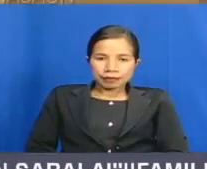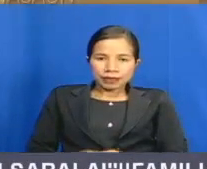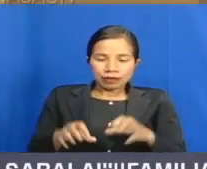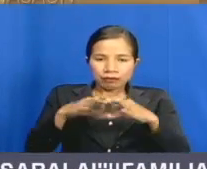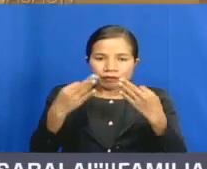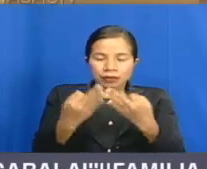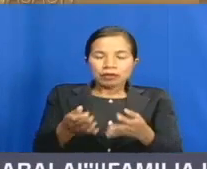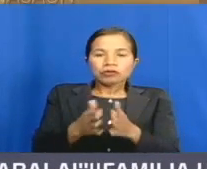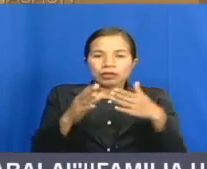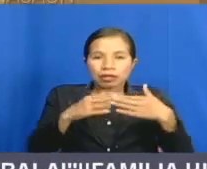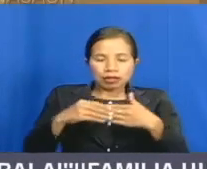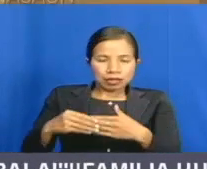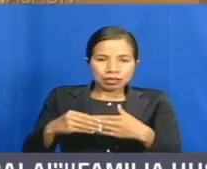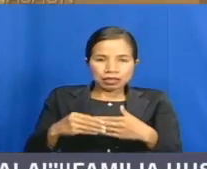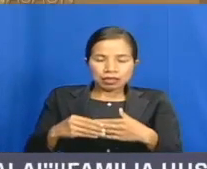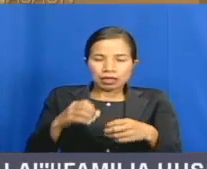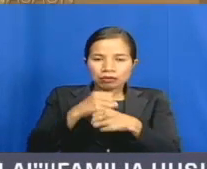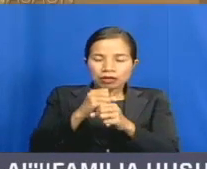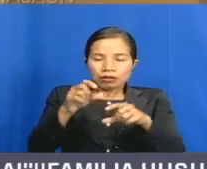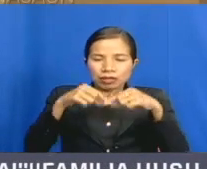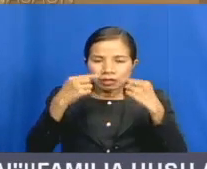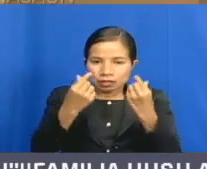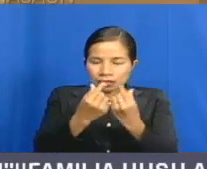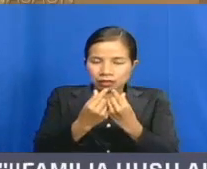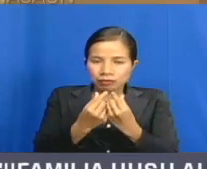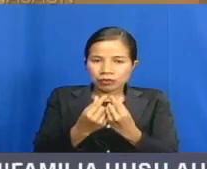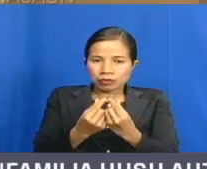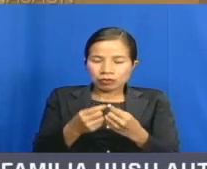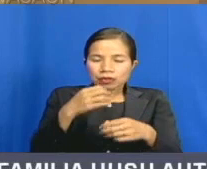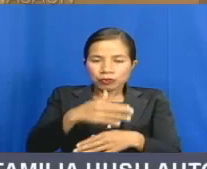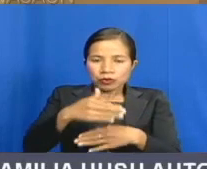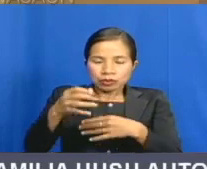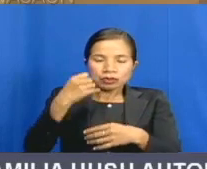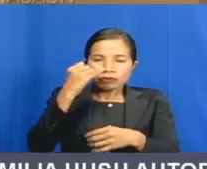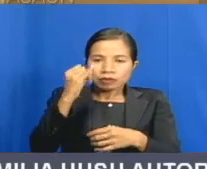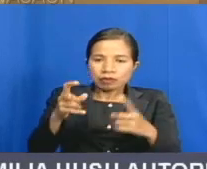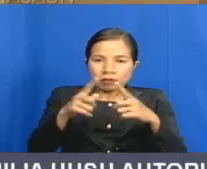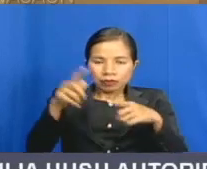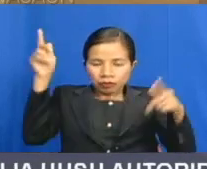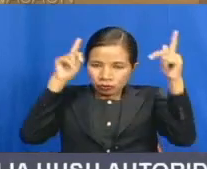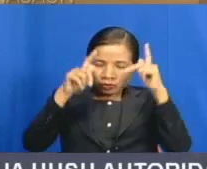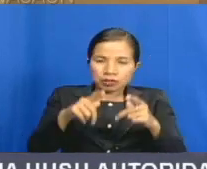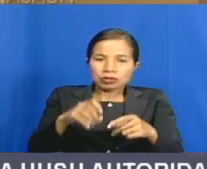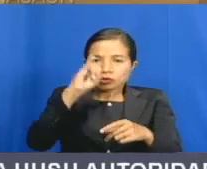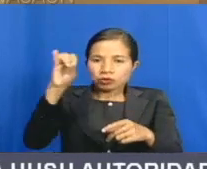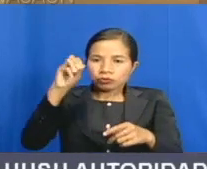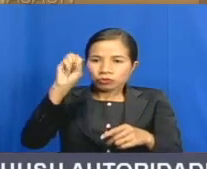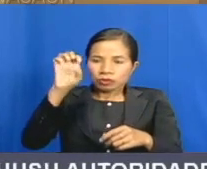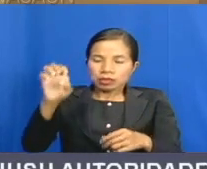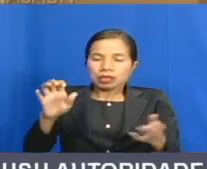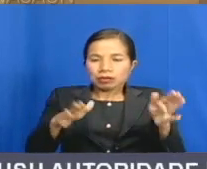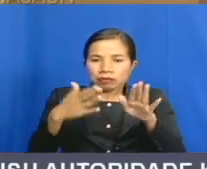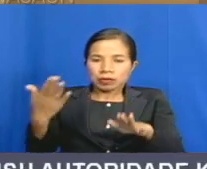Família russa, autoridade competente, cria equipa conjunta. Rode acelera processo de investigação do caso José Bernardo